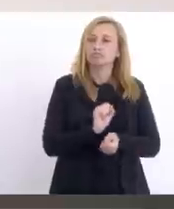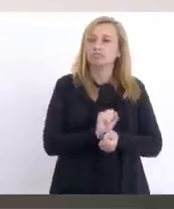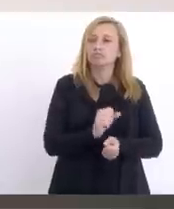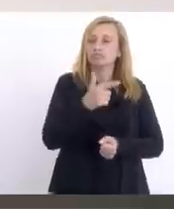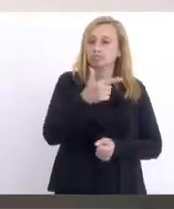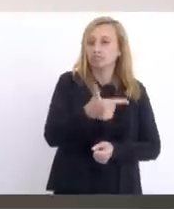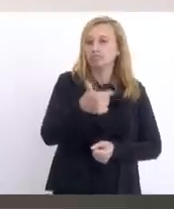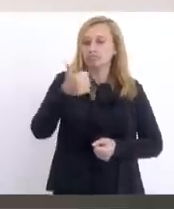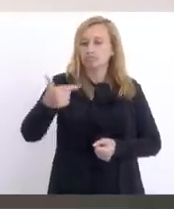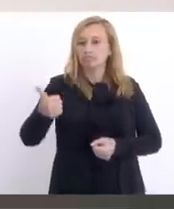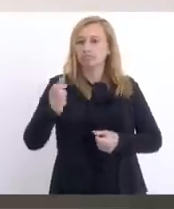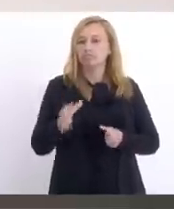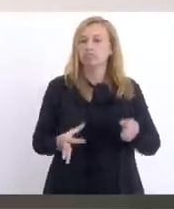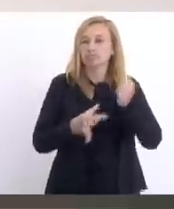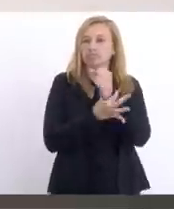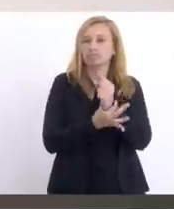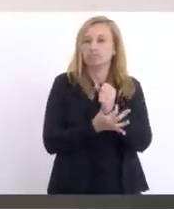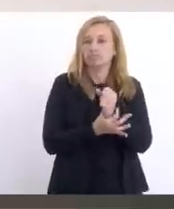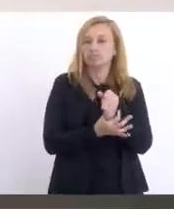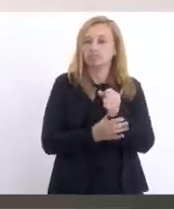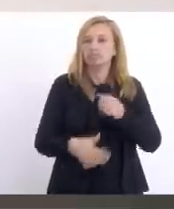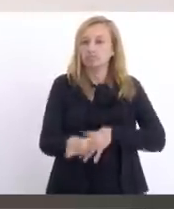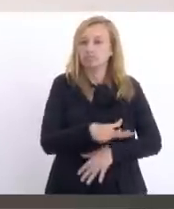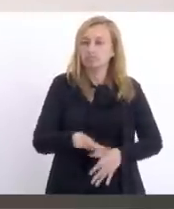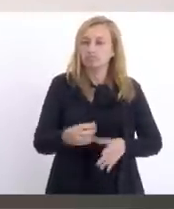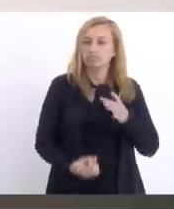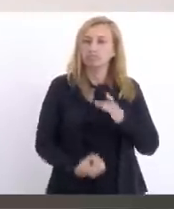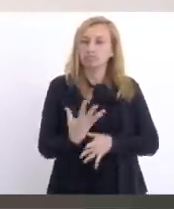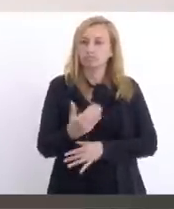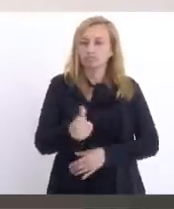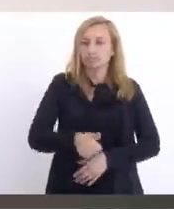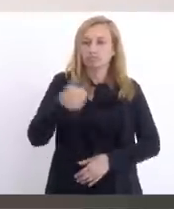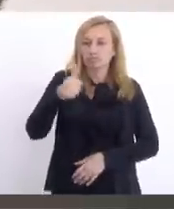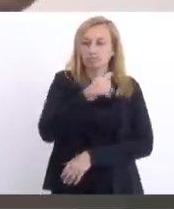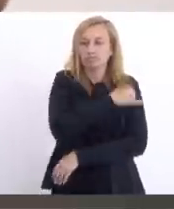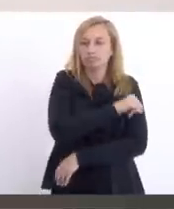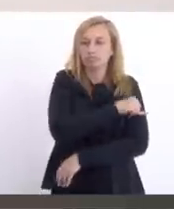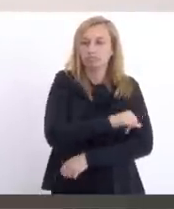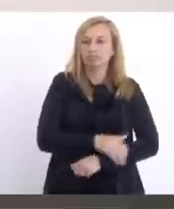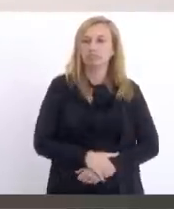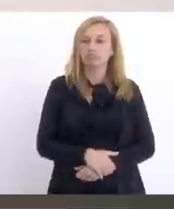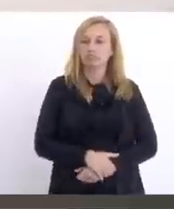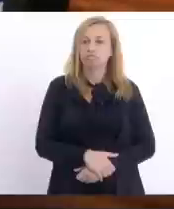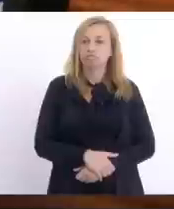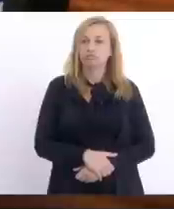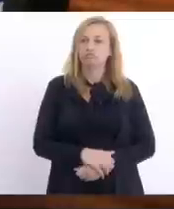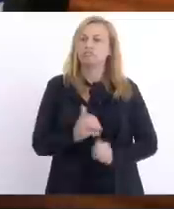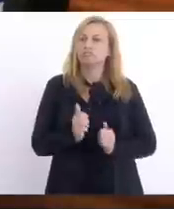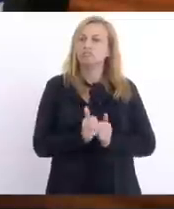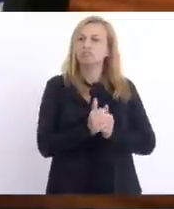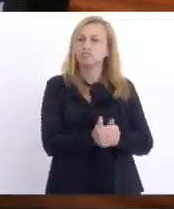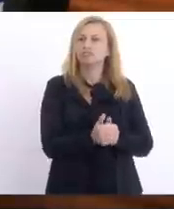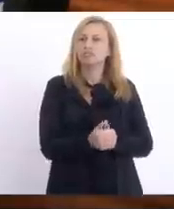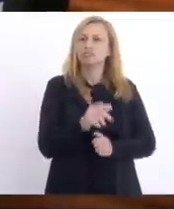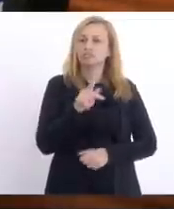uma proteção a essa cadeia produtiva, será melhor para o Rio de Janeiro. Para encaminhar pelo